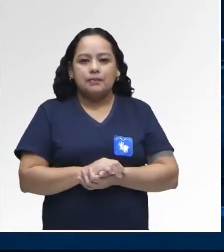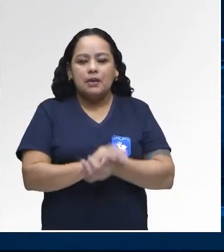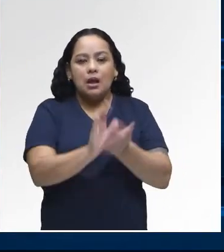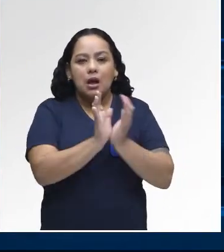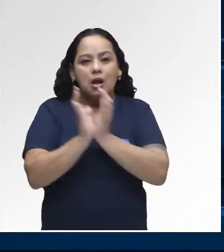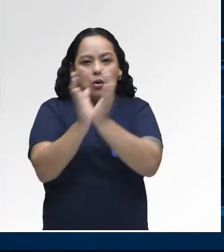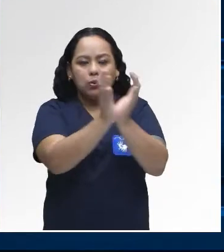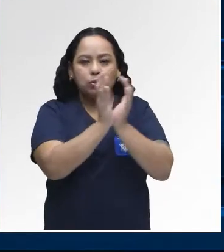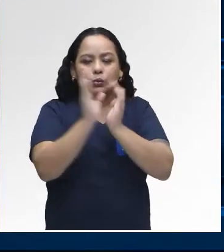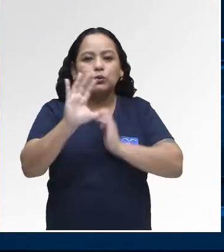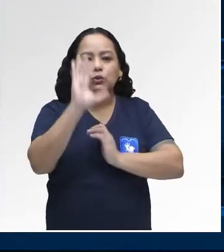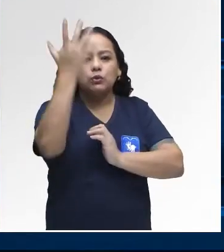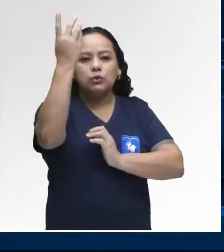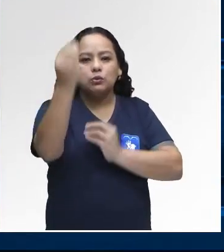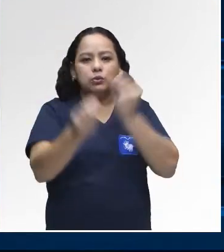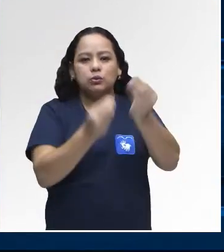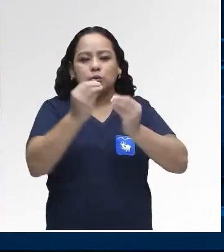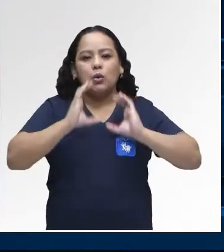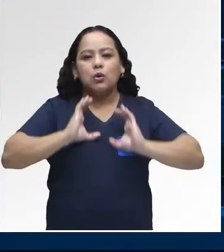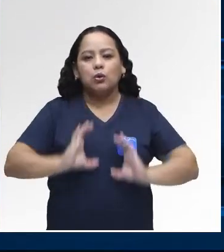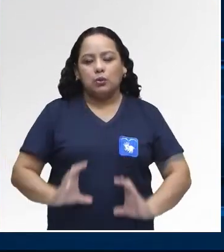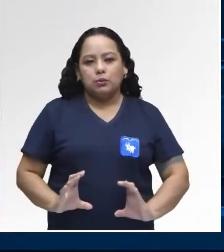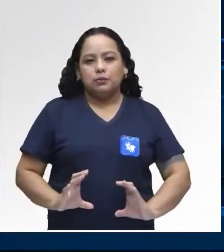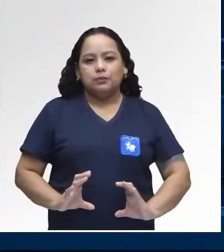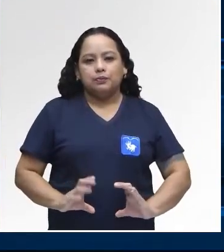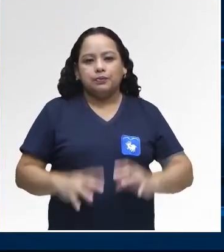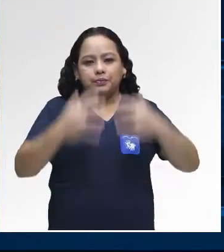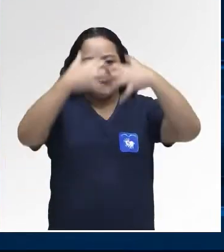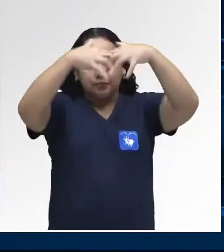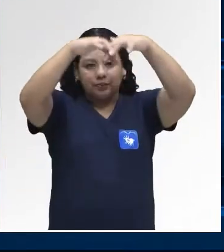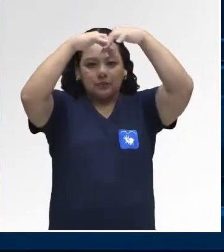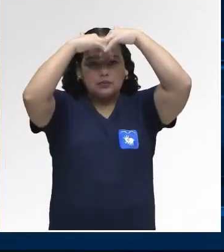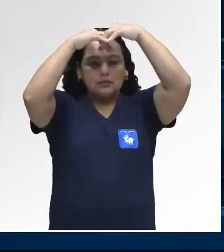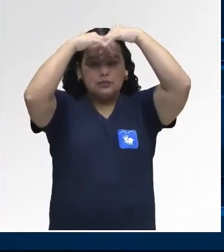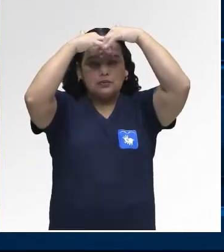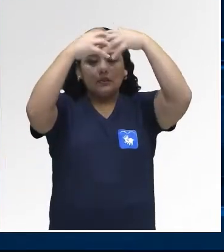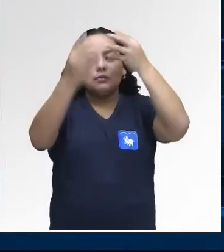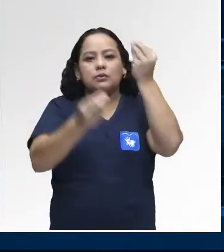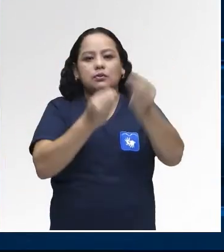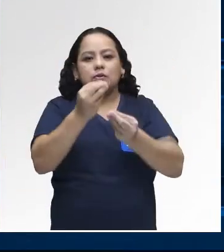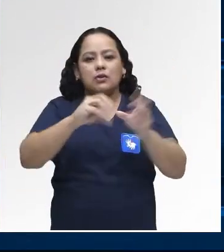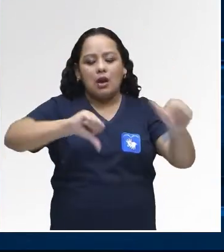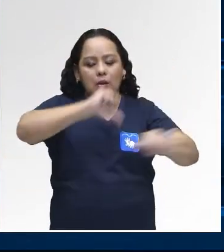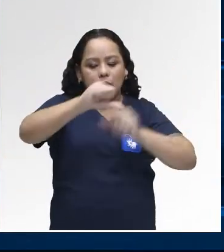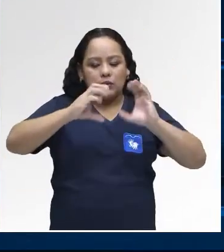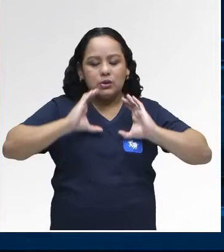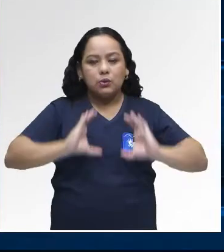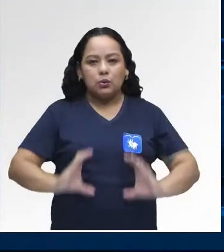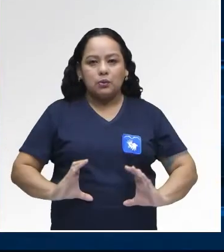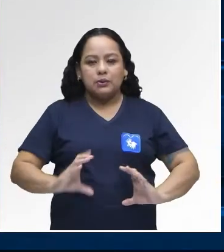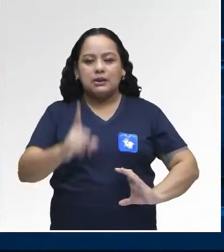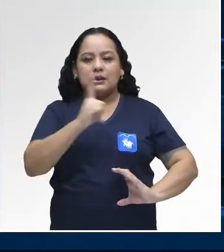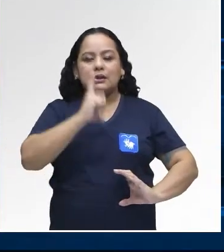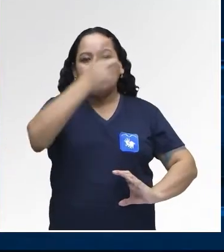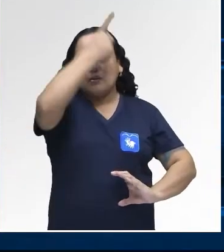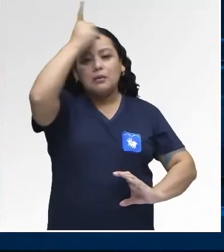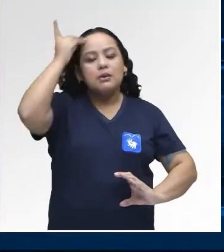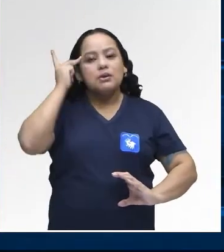de fenômenos comportamentais, né? Onde há mudança no comportamento da